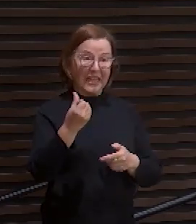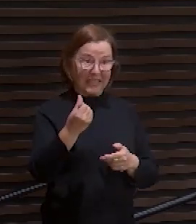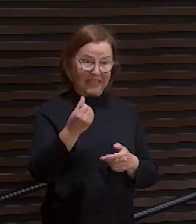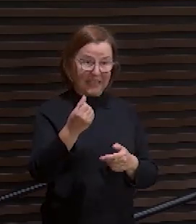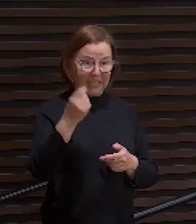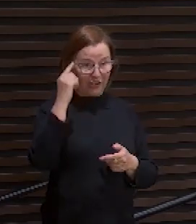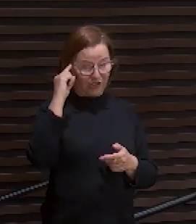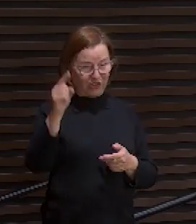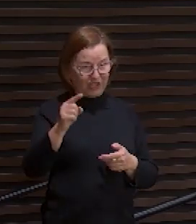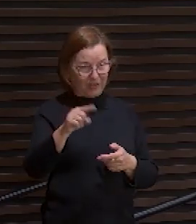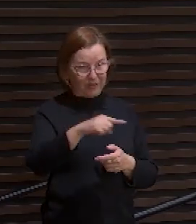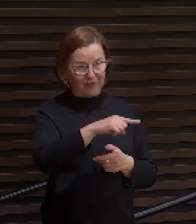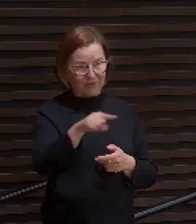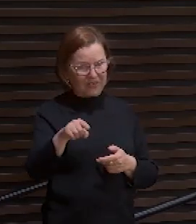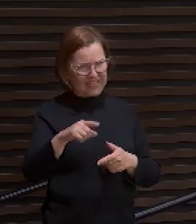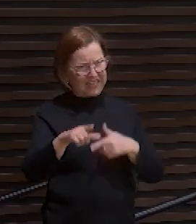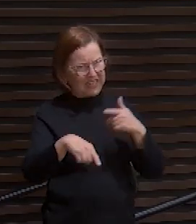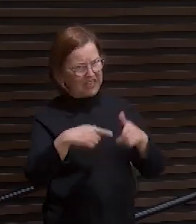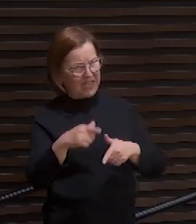7º descansarás.